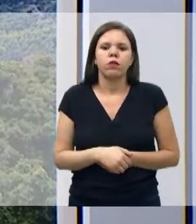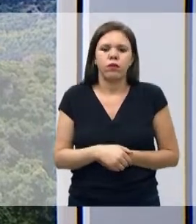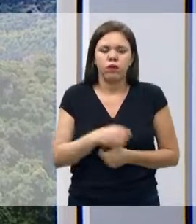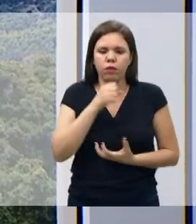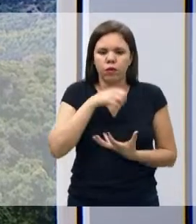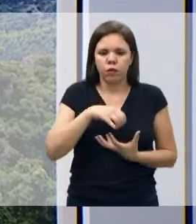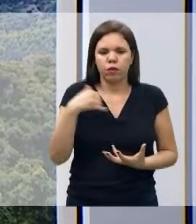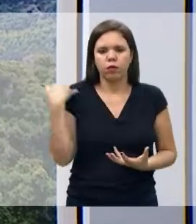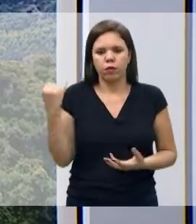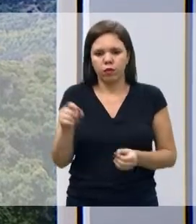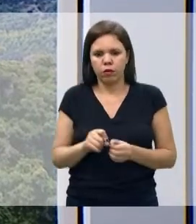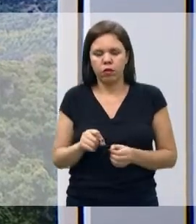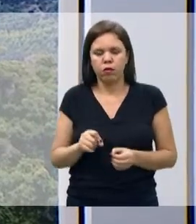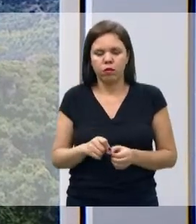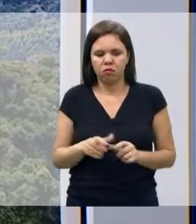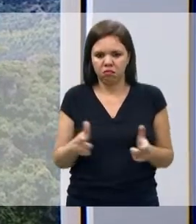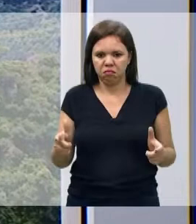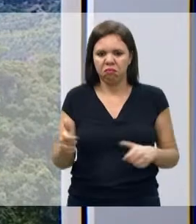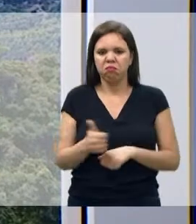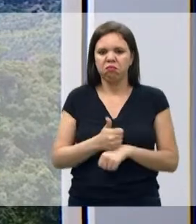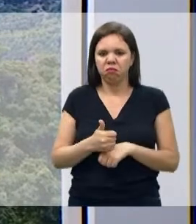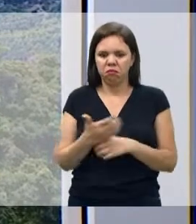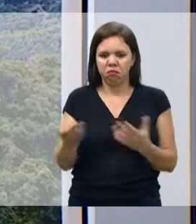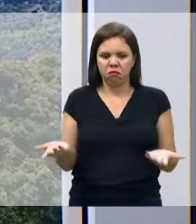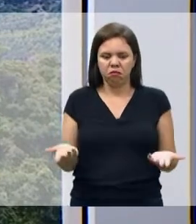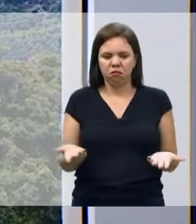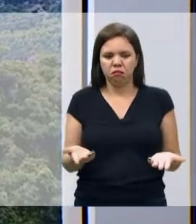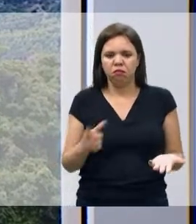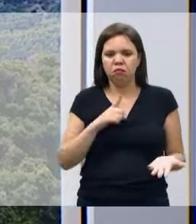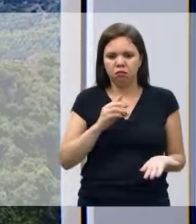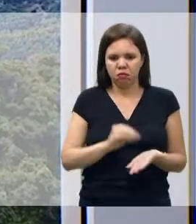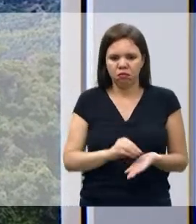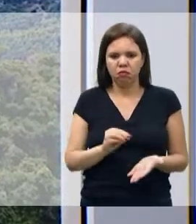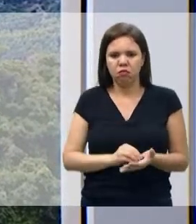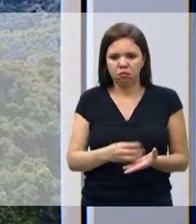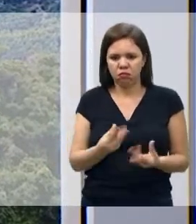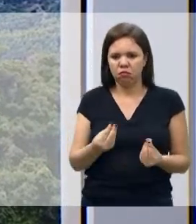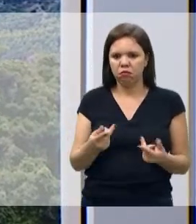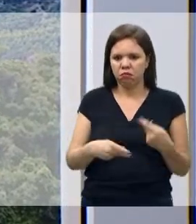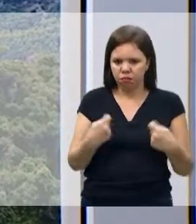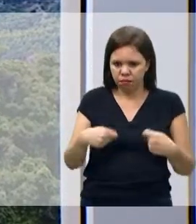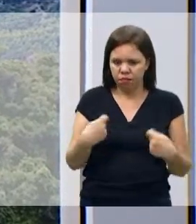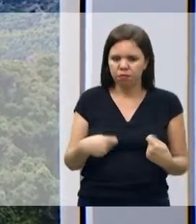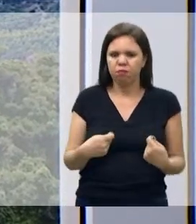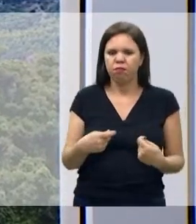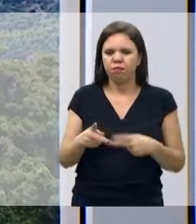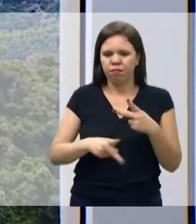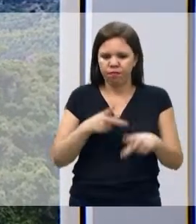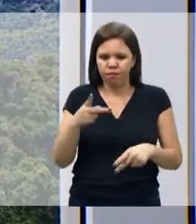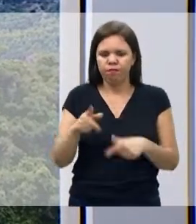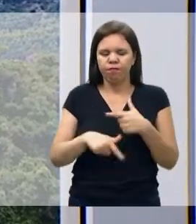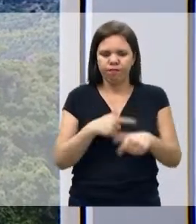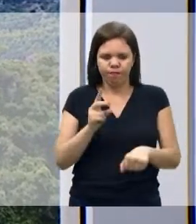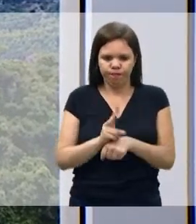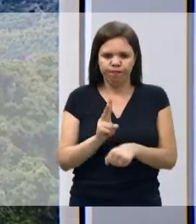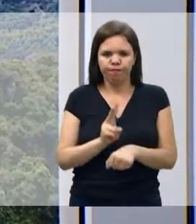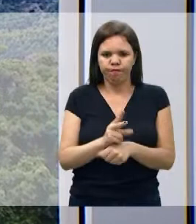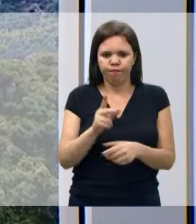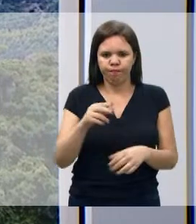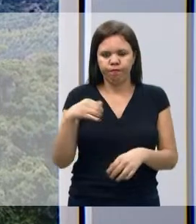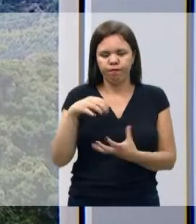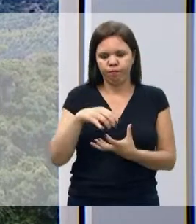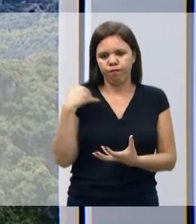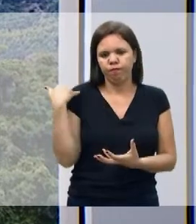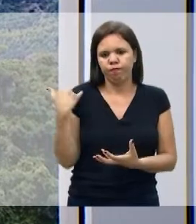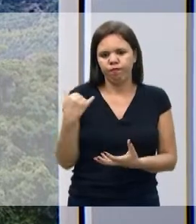idosos, né? Cuidadores de idosos. E a gente tem uma carência muito grande de mão de obra voltada para a